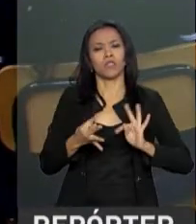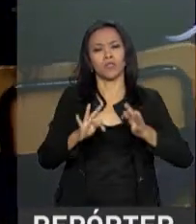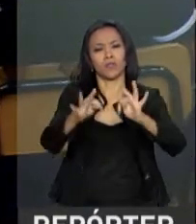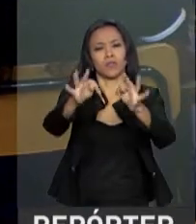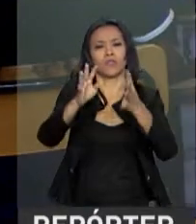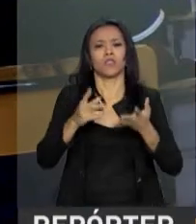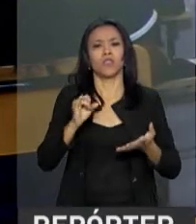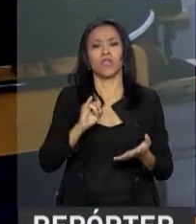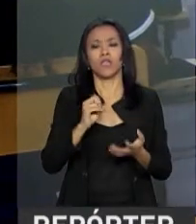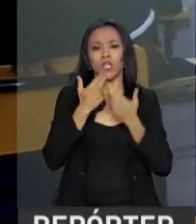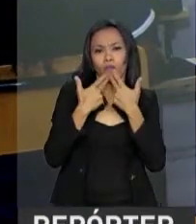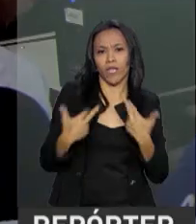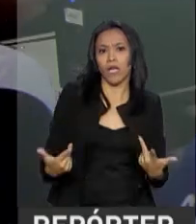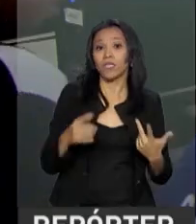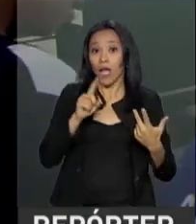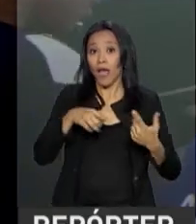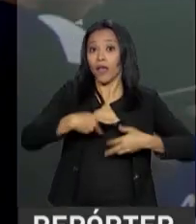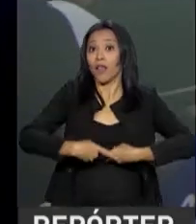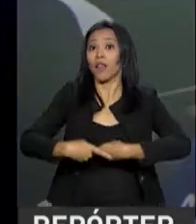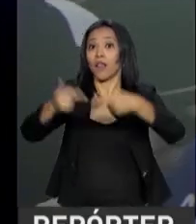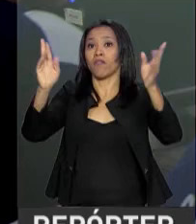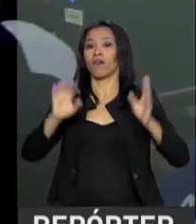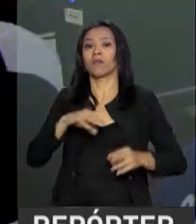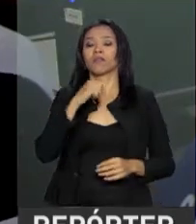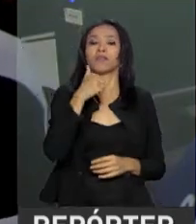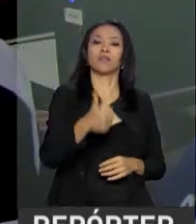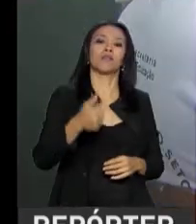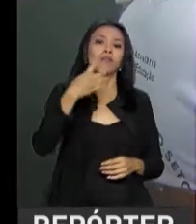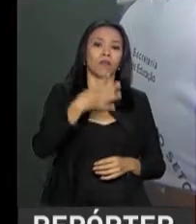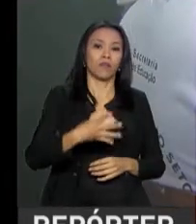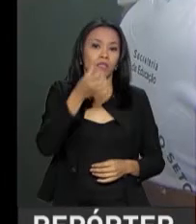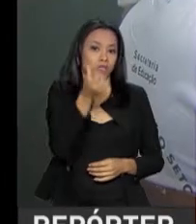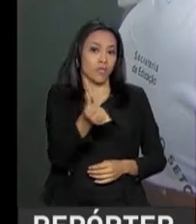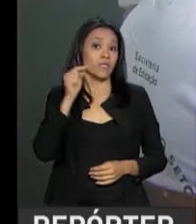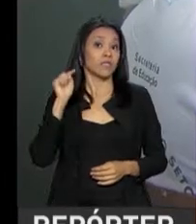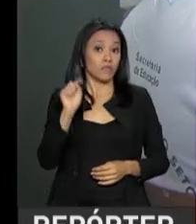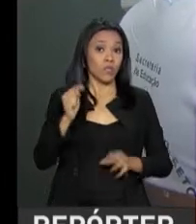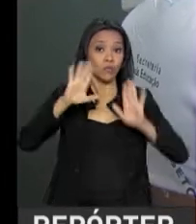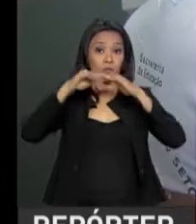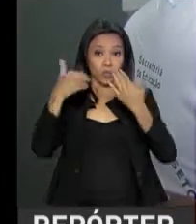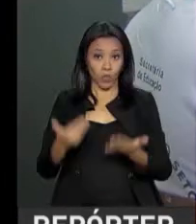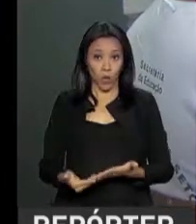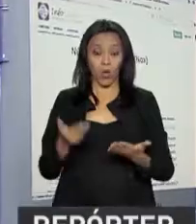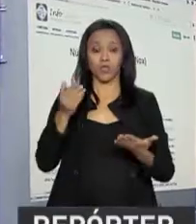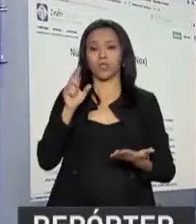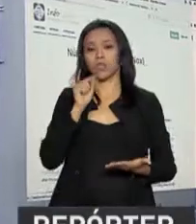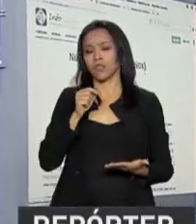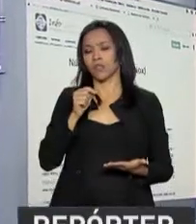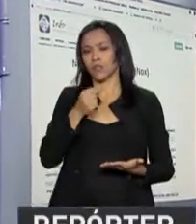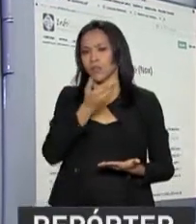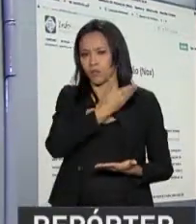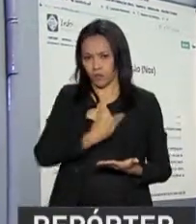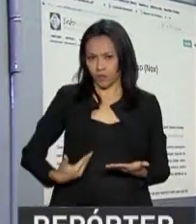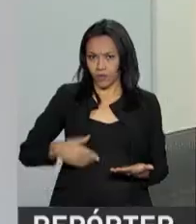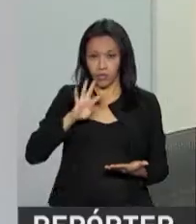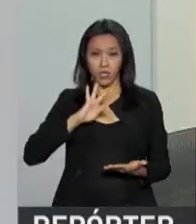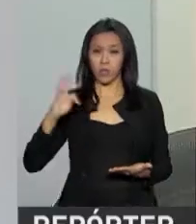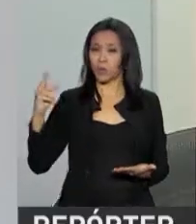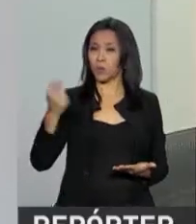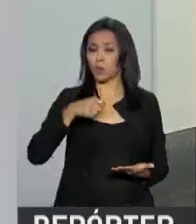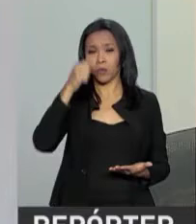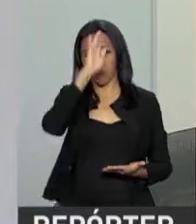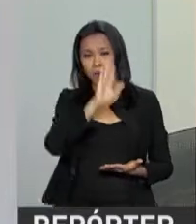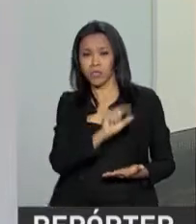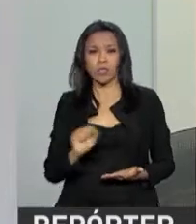pretende levar para a 146 mil escolas públicas de todo o brasil até 2024 nós